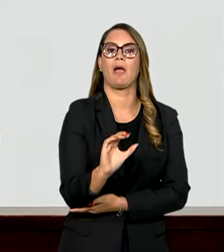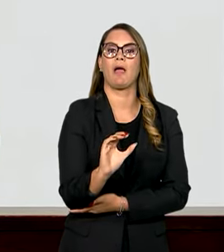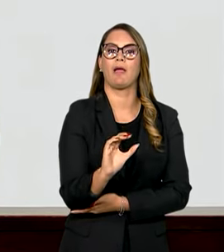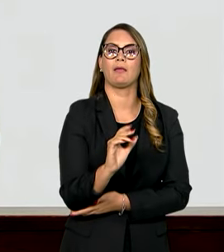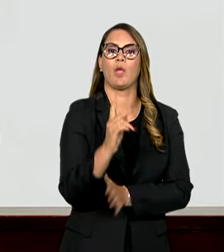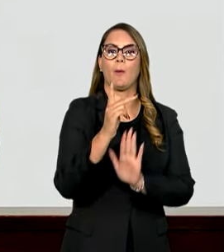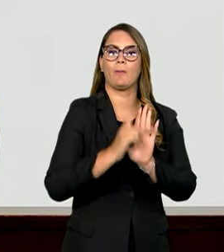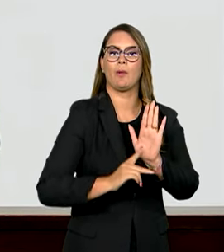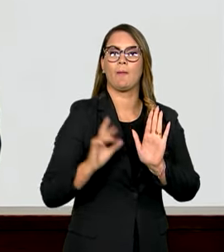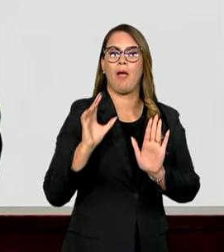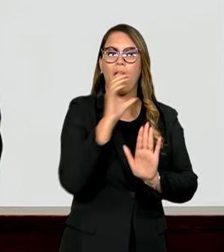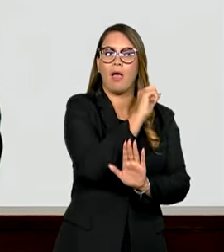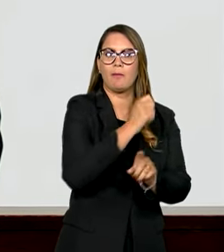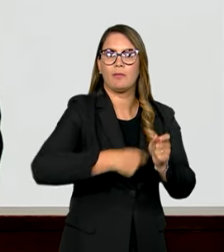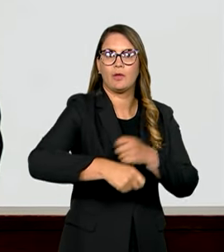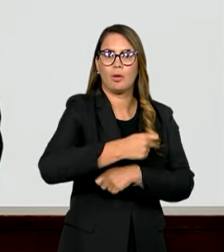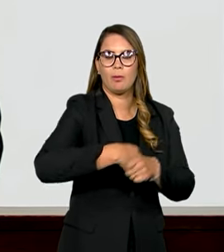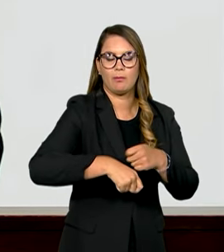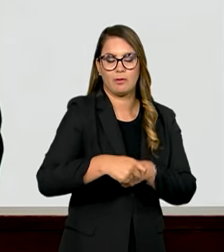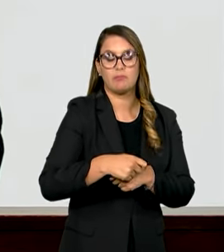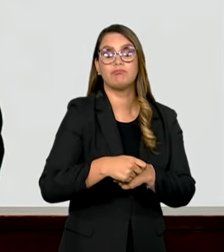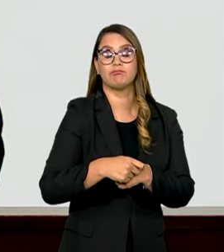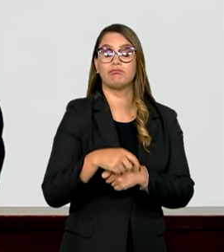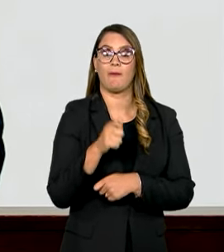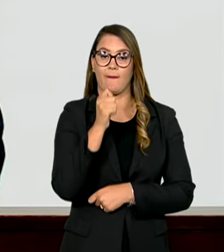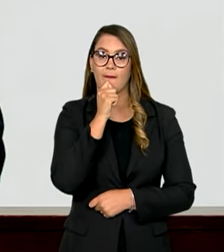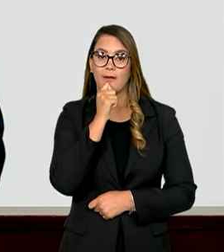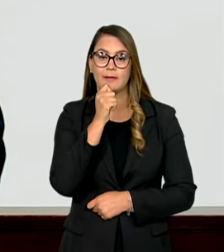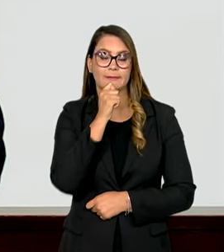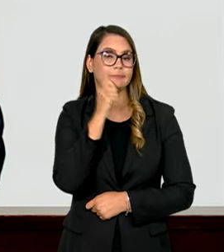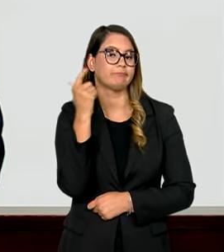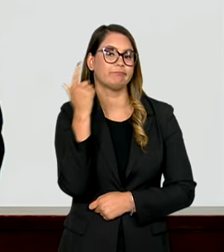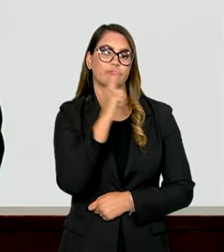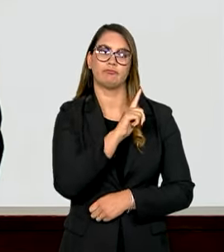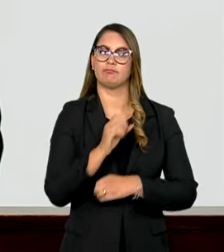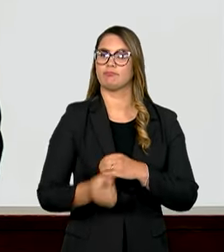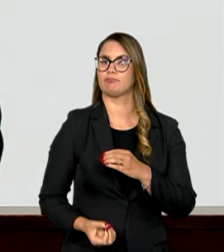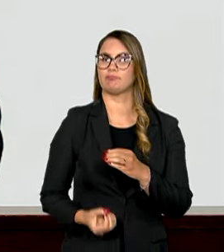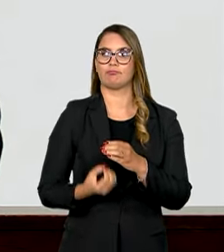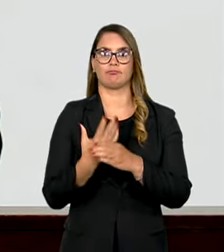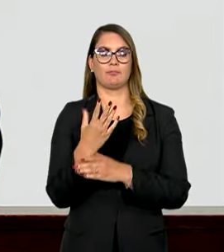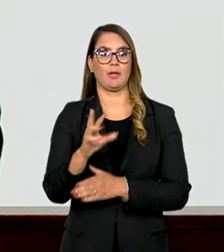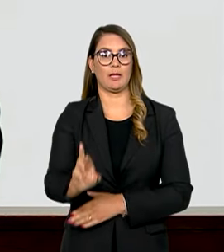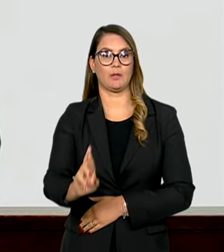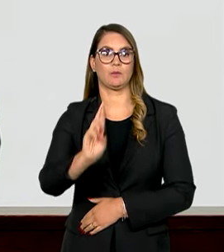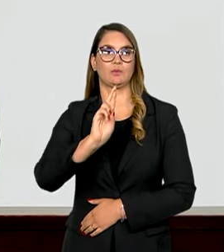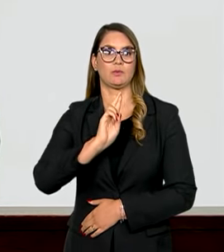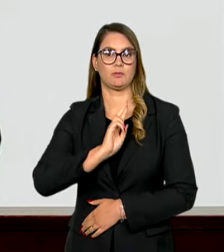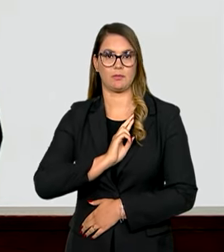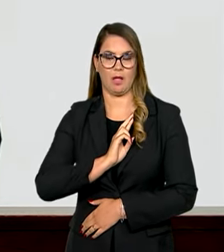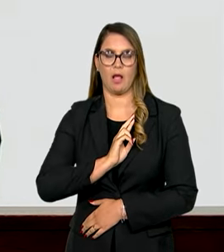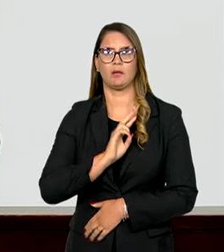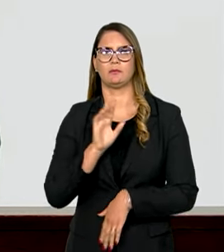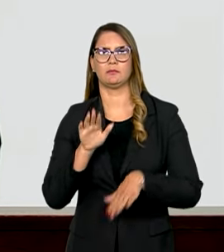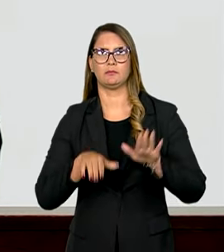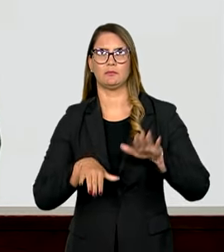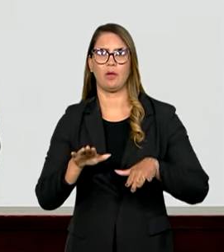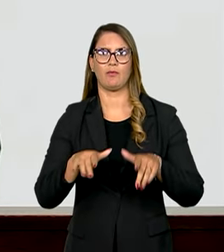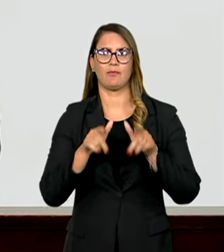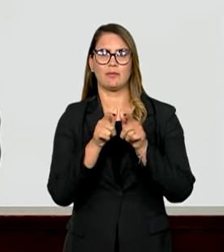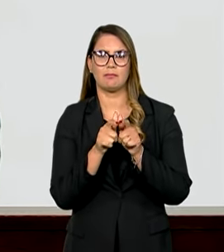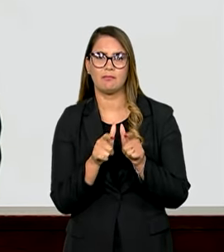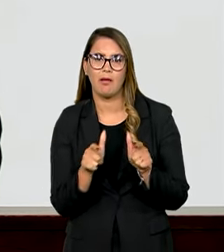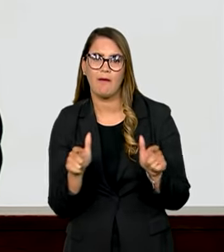de Aceleração da Economia, que ainda não produziram resultados, talvez, na